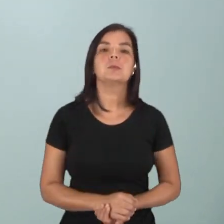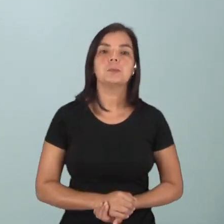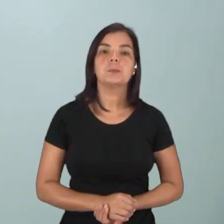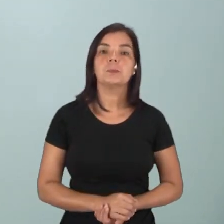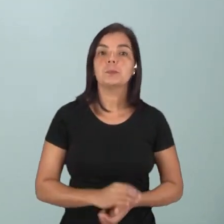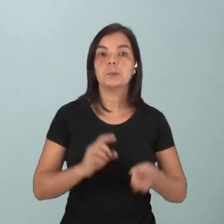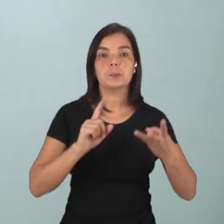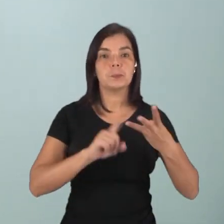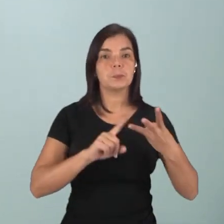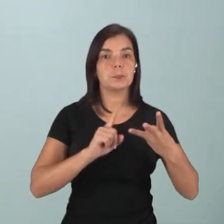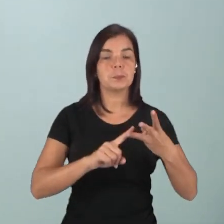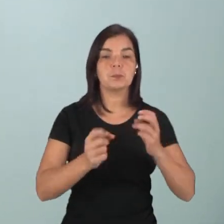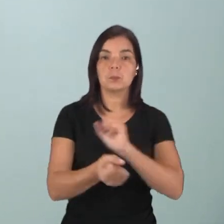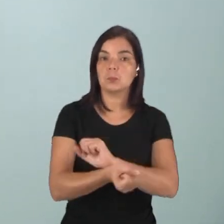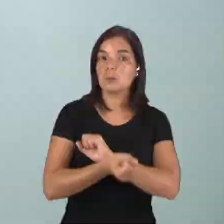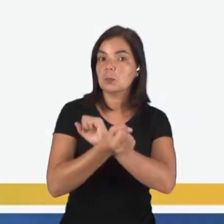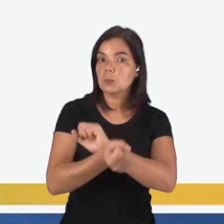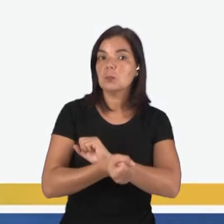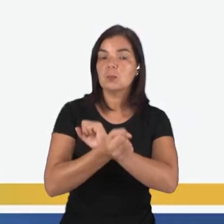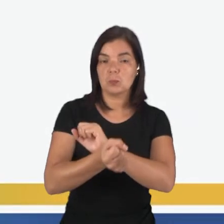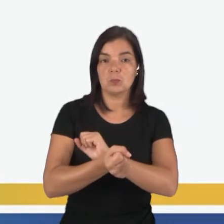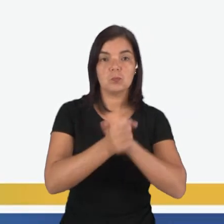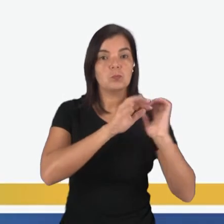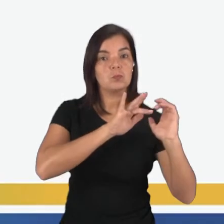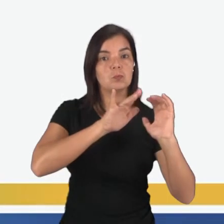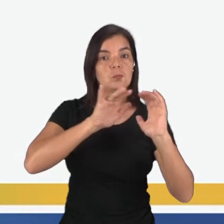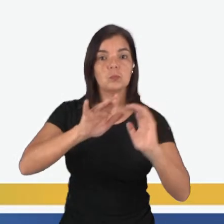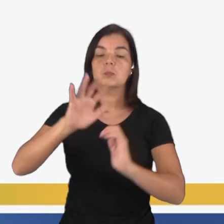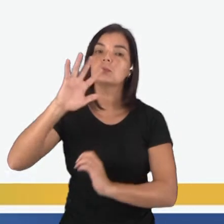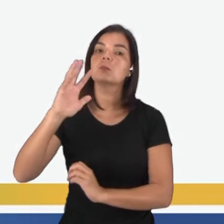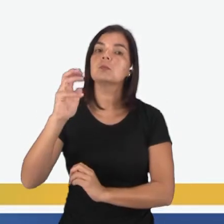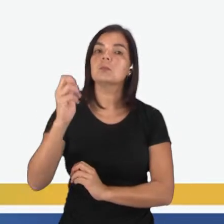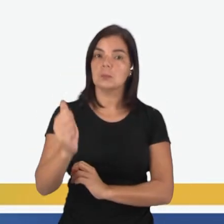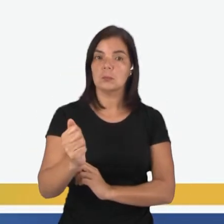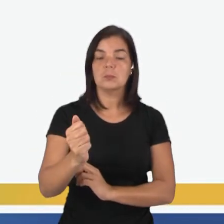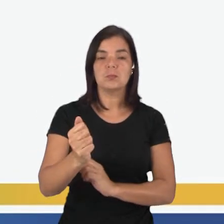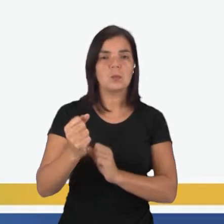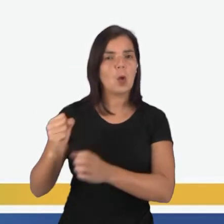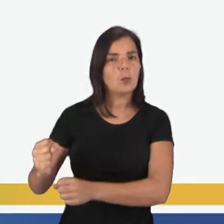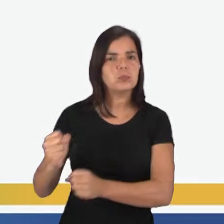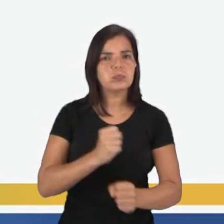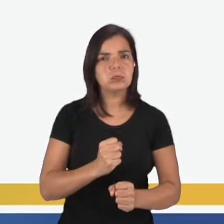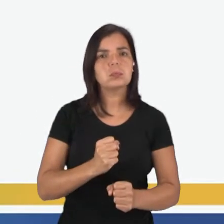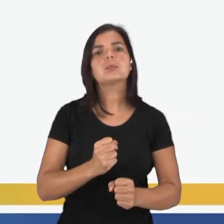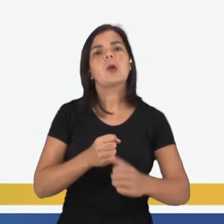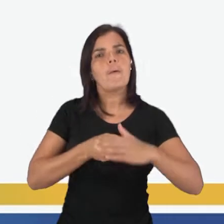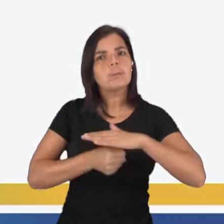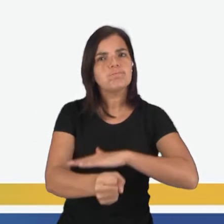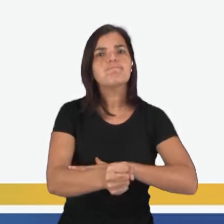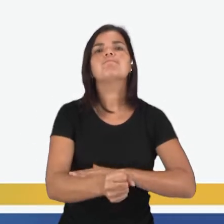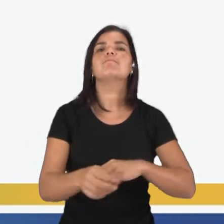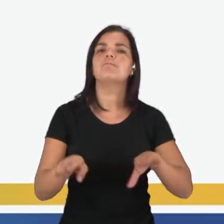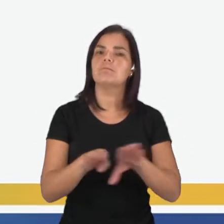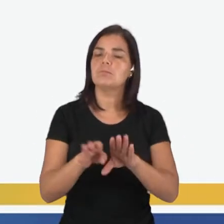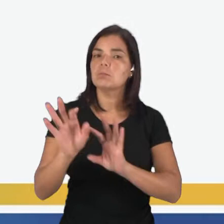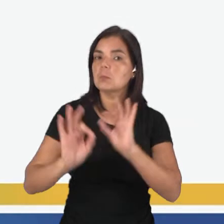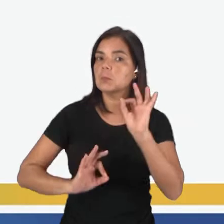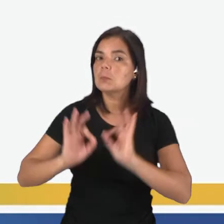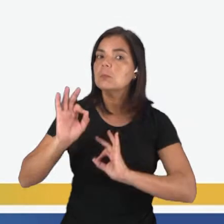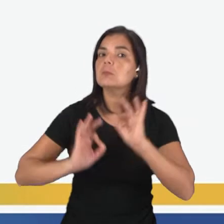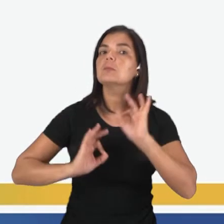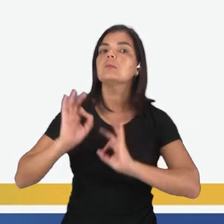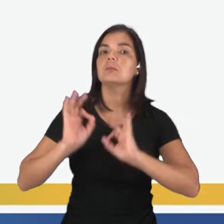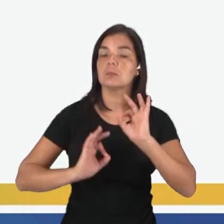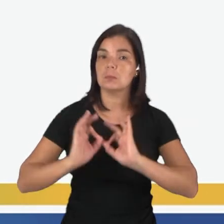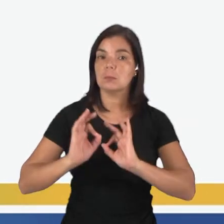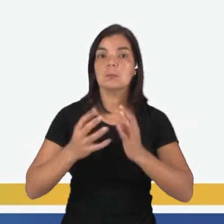No item 3, a escravidão trouxe povo da África, né, a força que também aqui foram organizados, né,